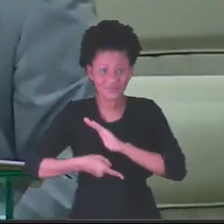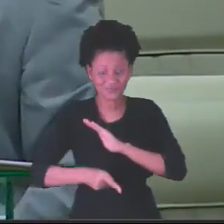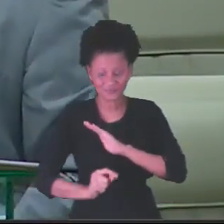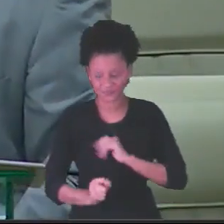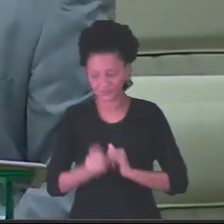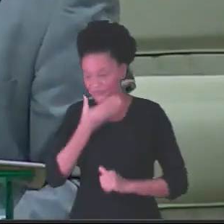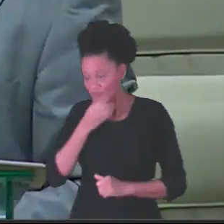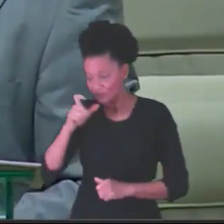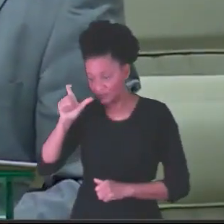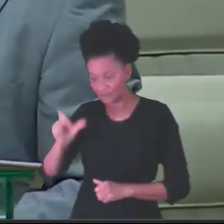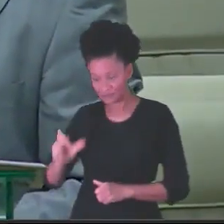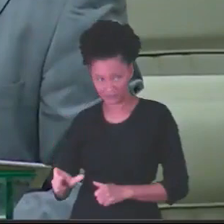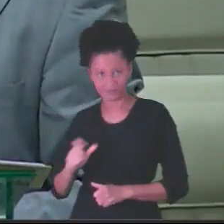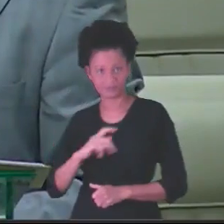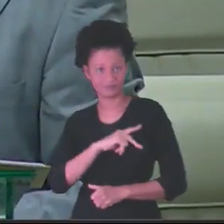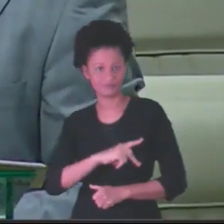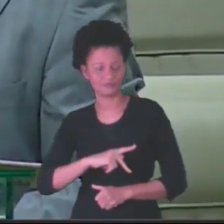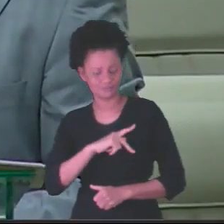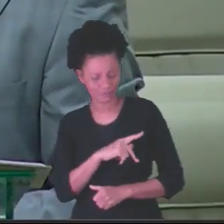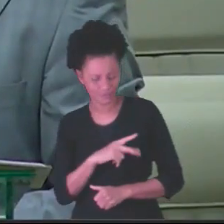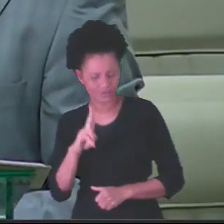e para trazer